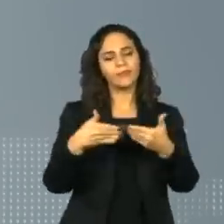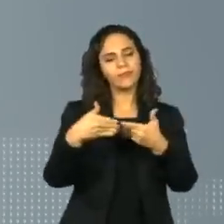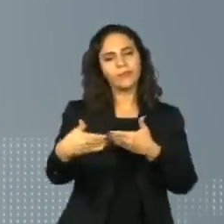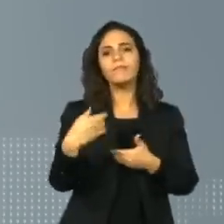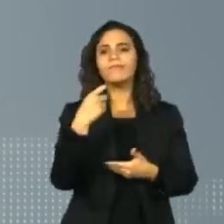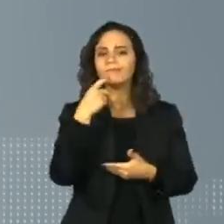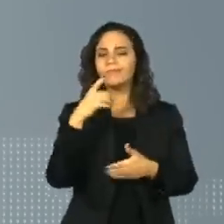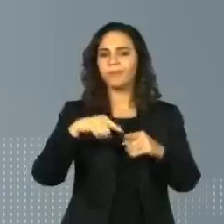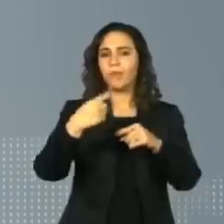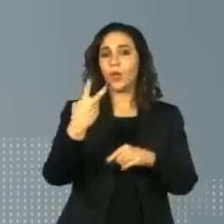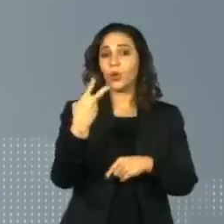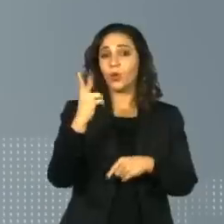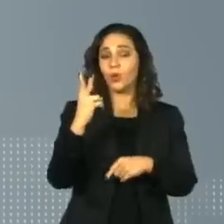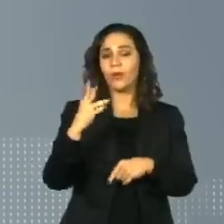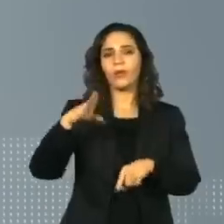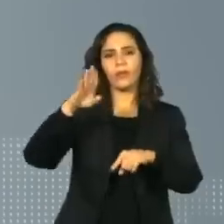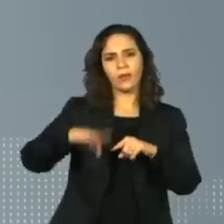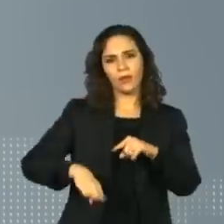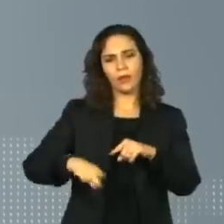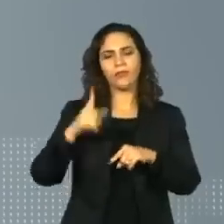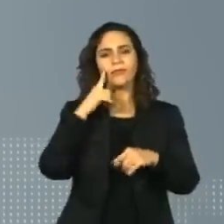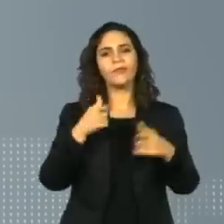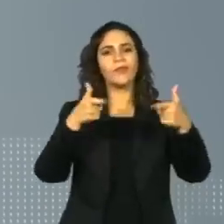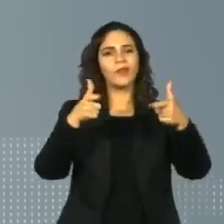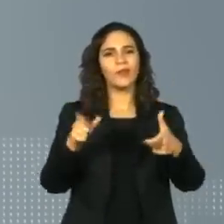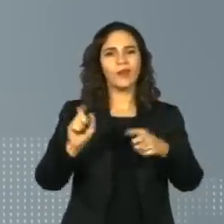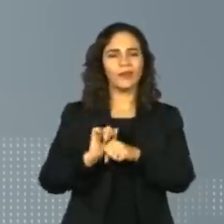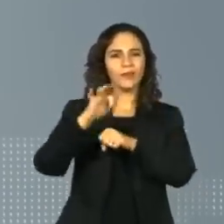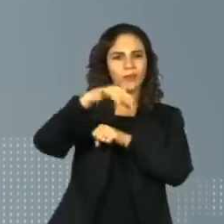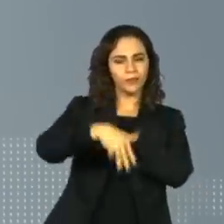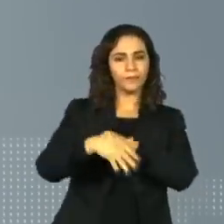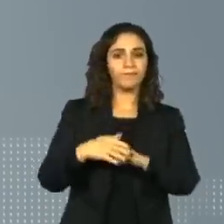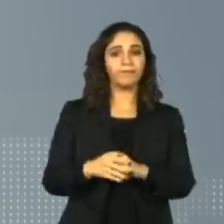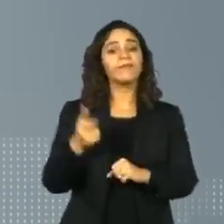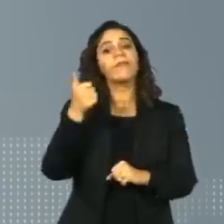pouco, às 14h, no cemitério do Jardim São Paulo. Ele deixa esposa e 4